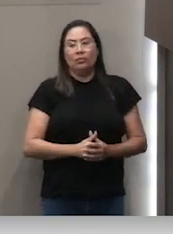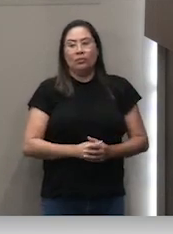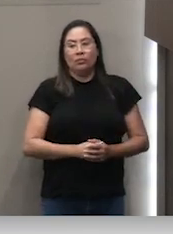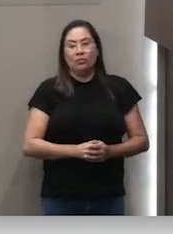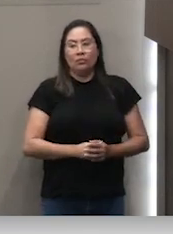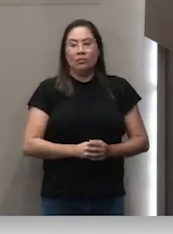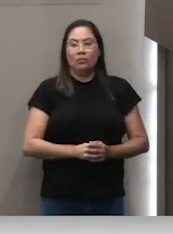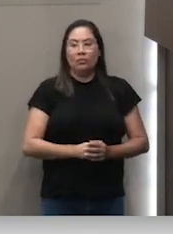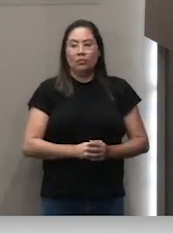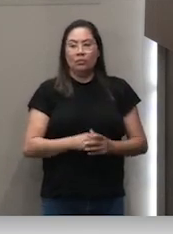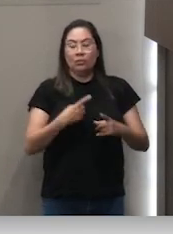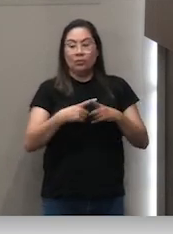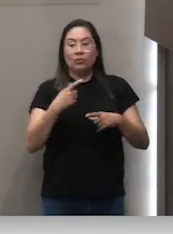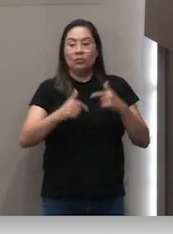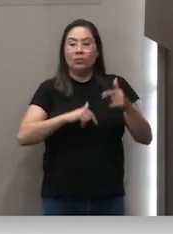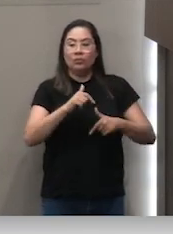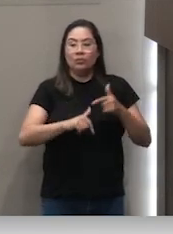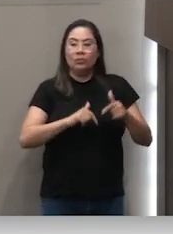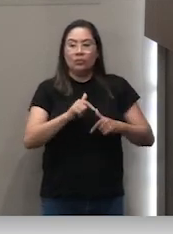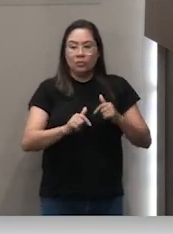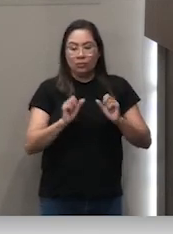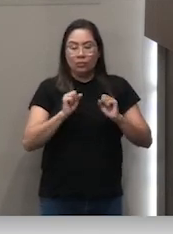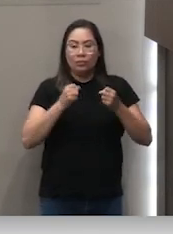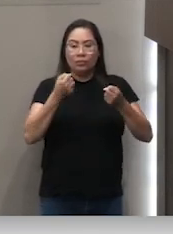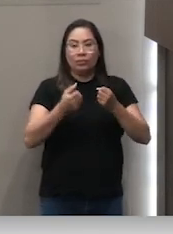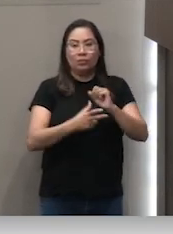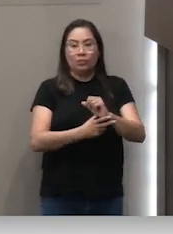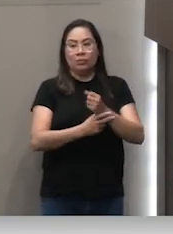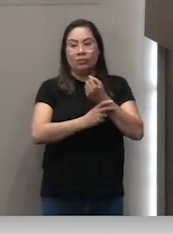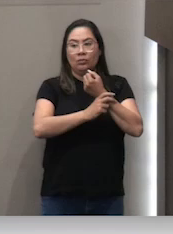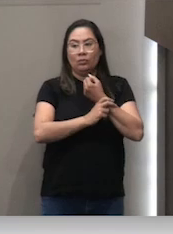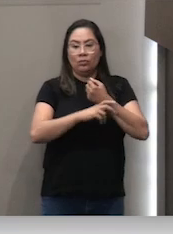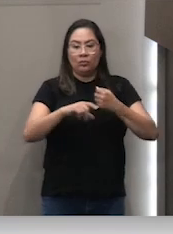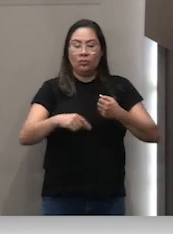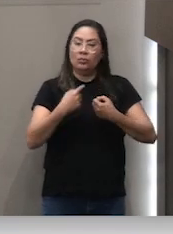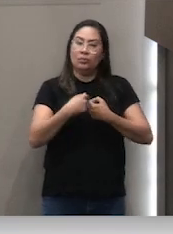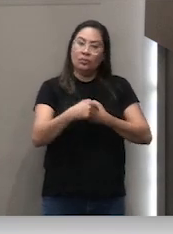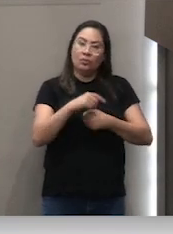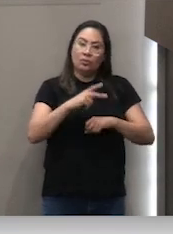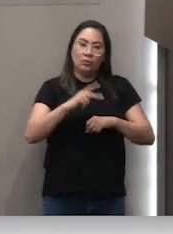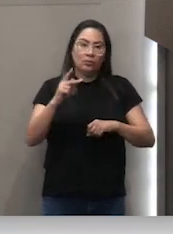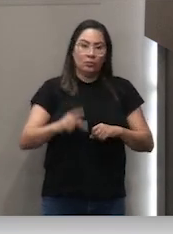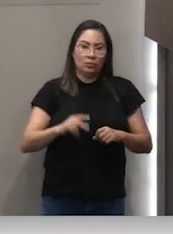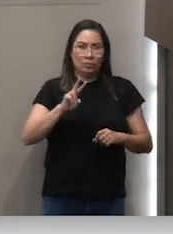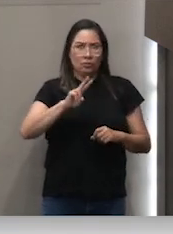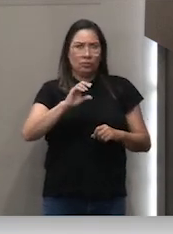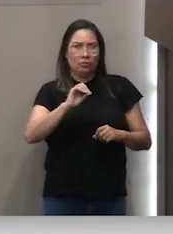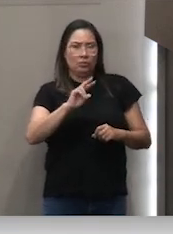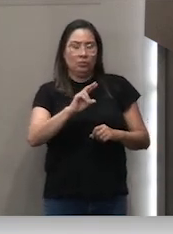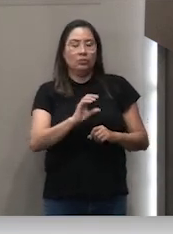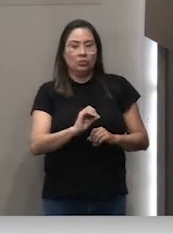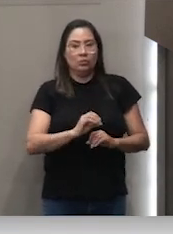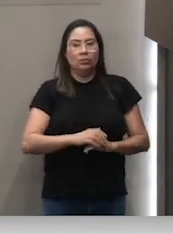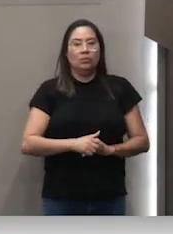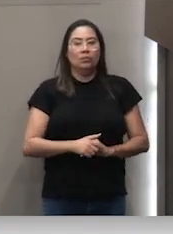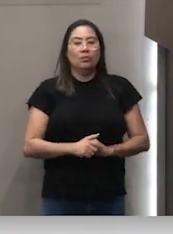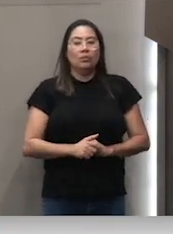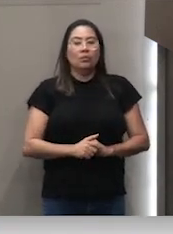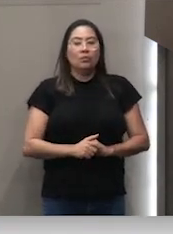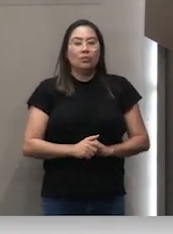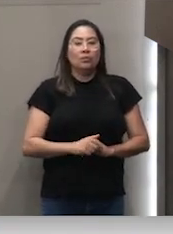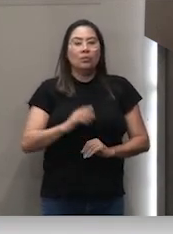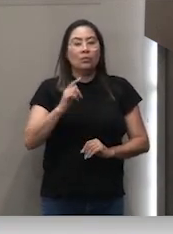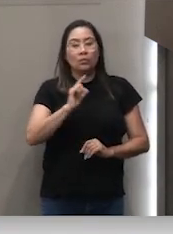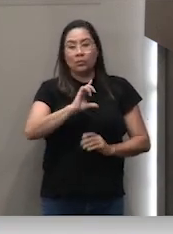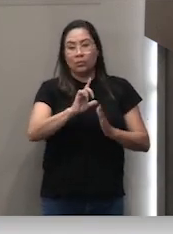do serviço efetivo das forças de segurança aqui no município de Passo Fundo. Já foi no início de 2020. Né? Então, já não se